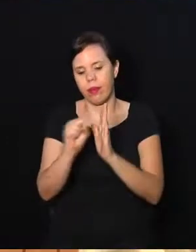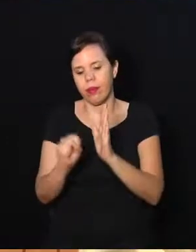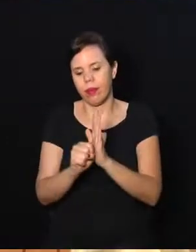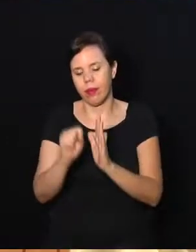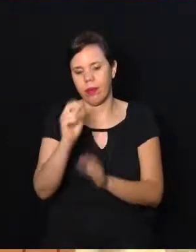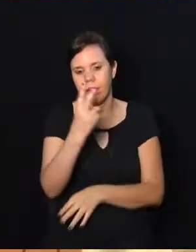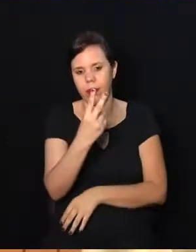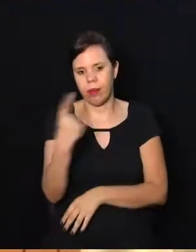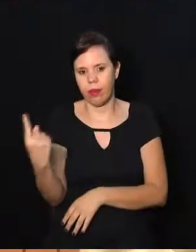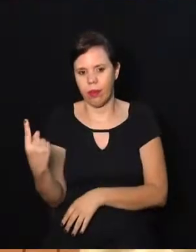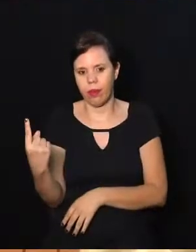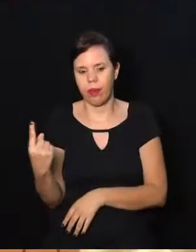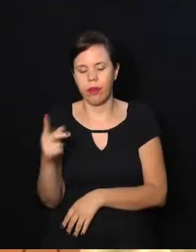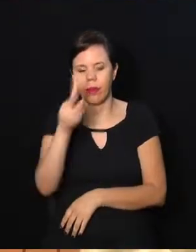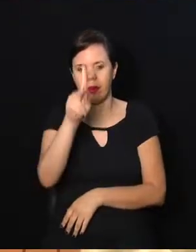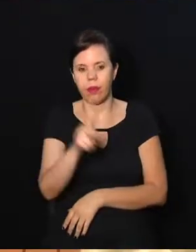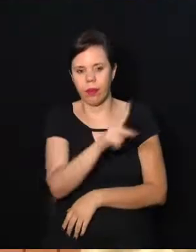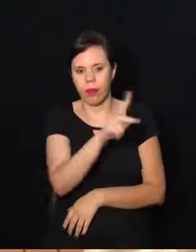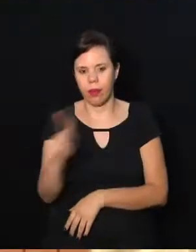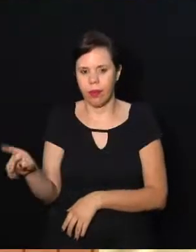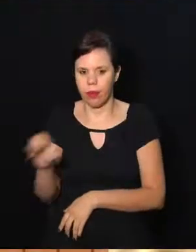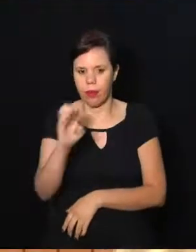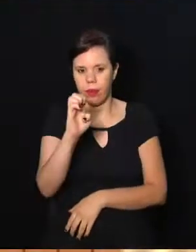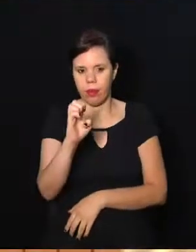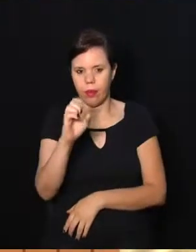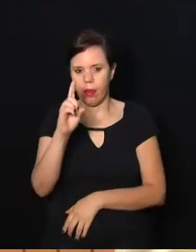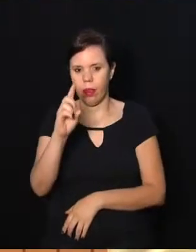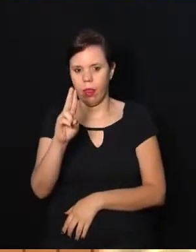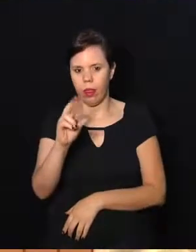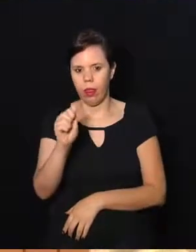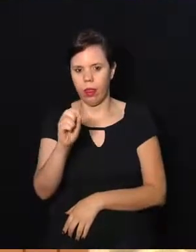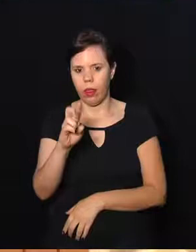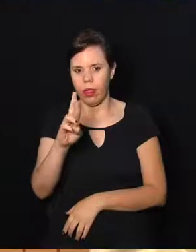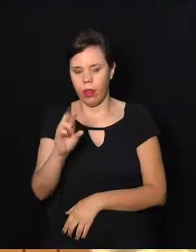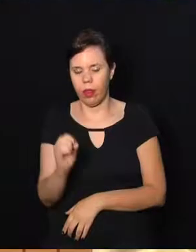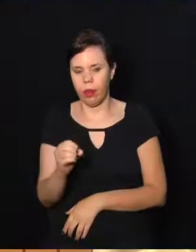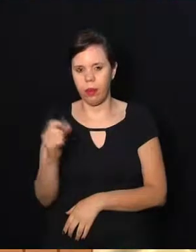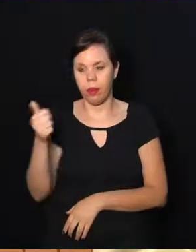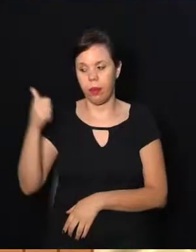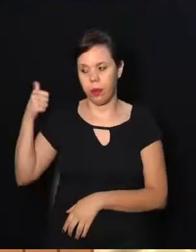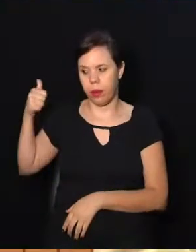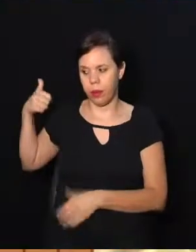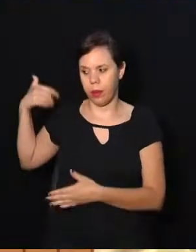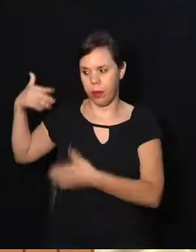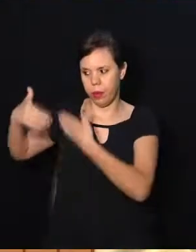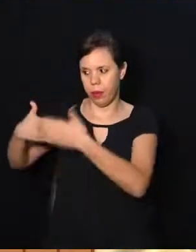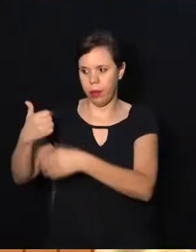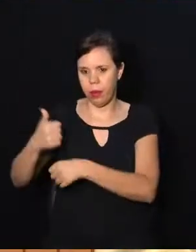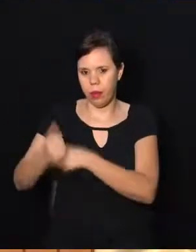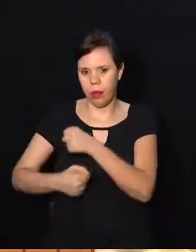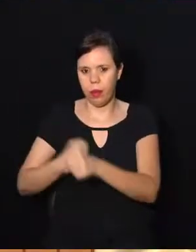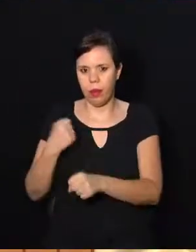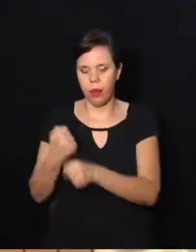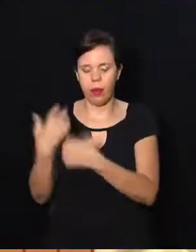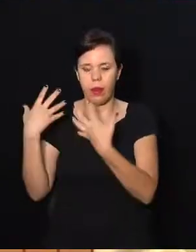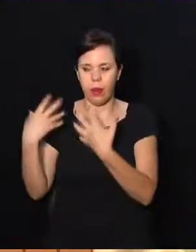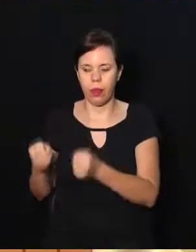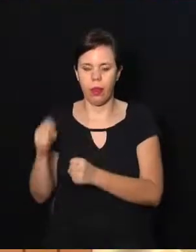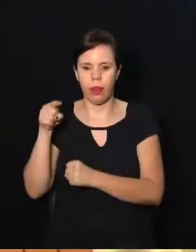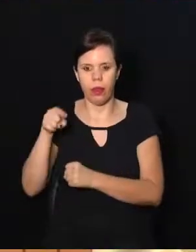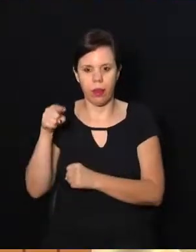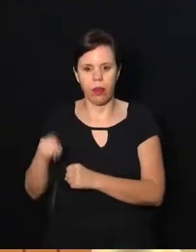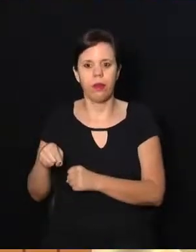padre Eduardo, ele, desde o princípio, desde o primeiro ano, ele abraçou esta